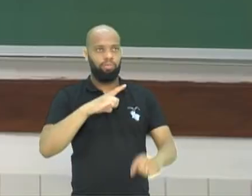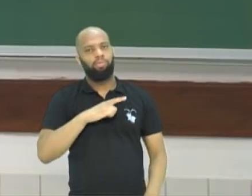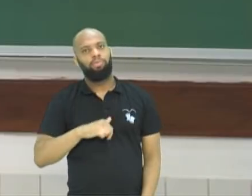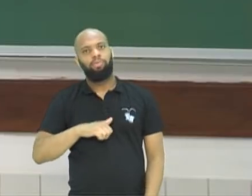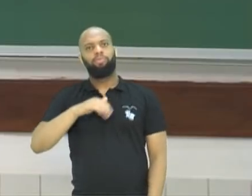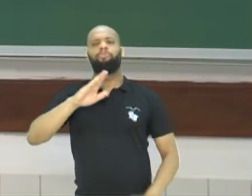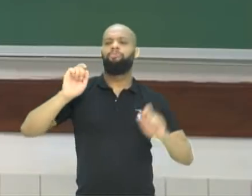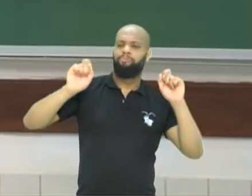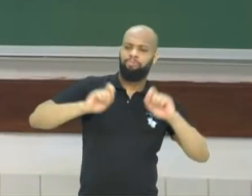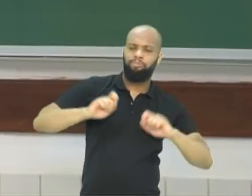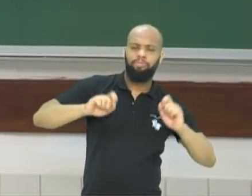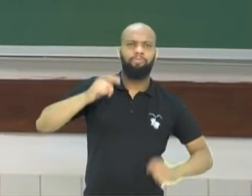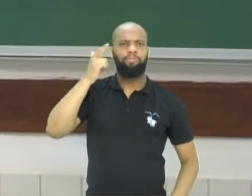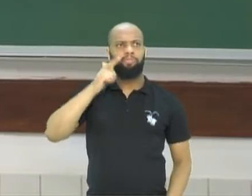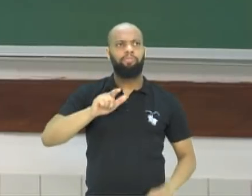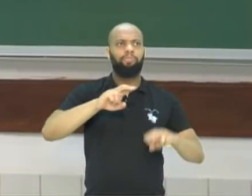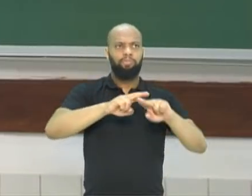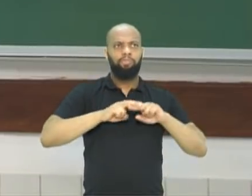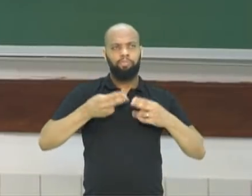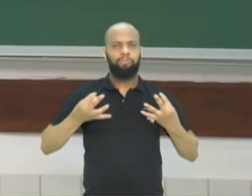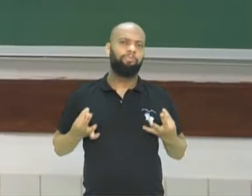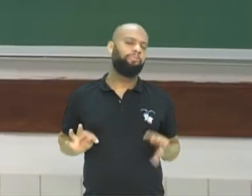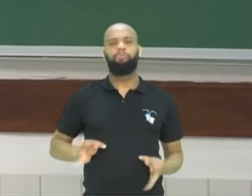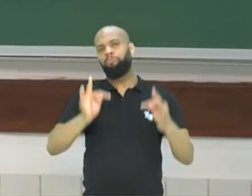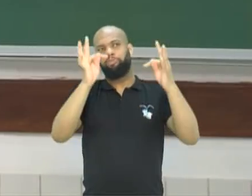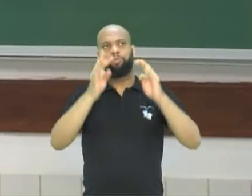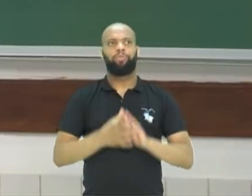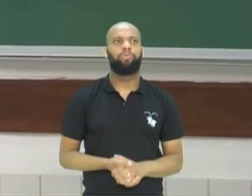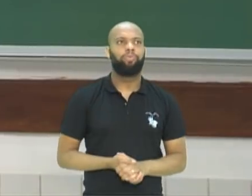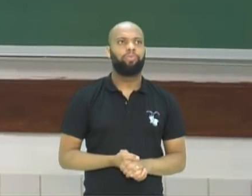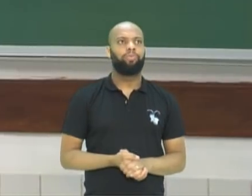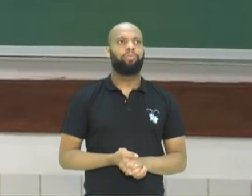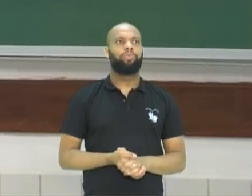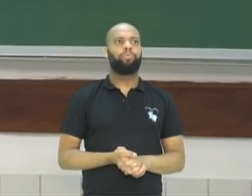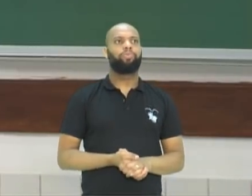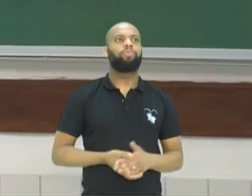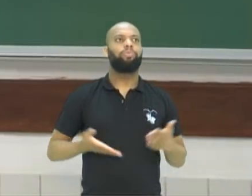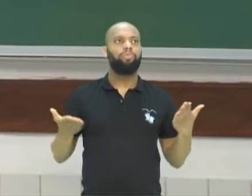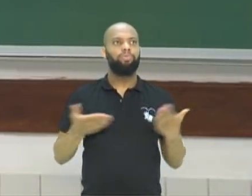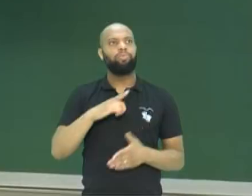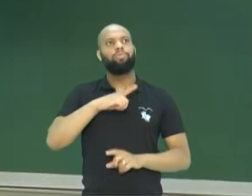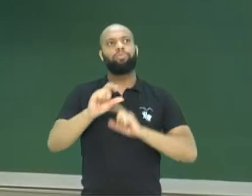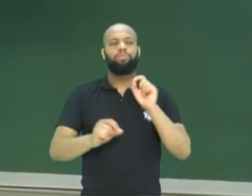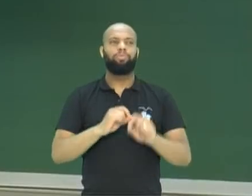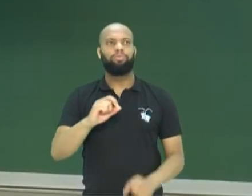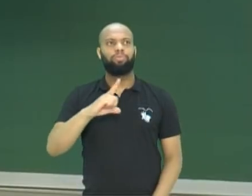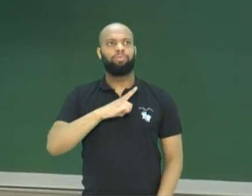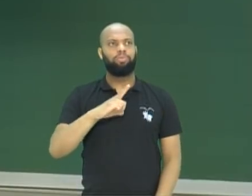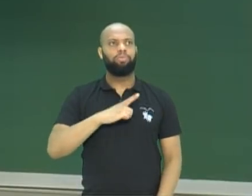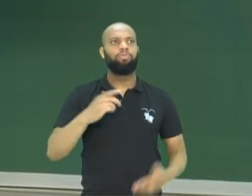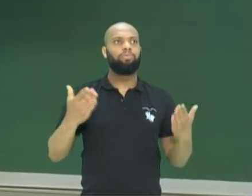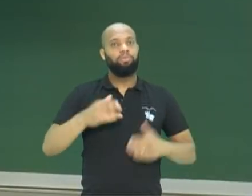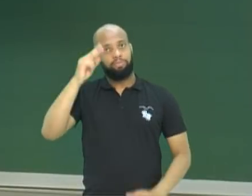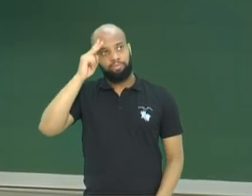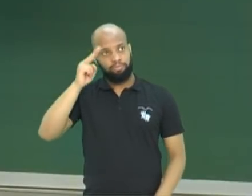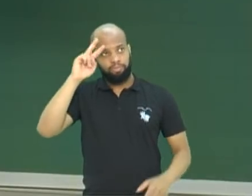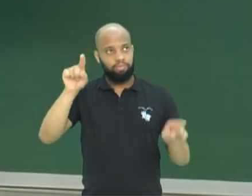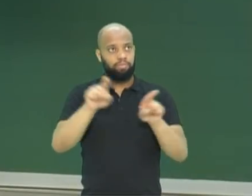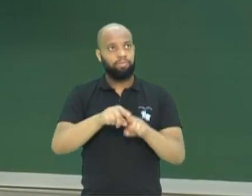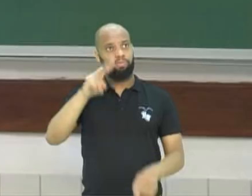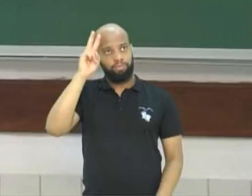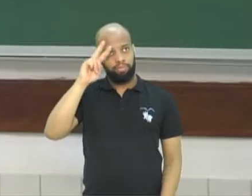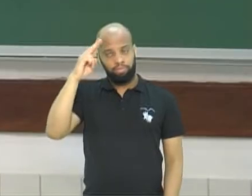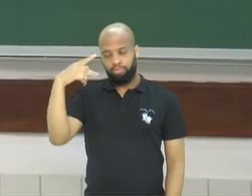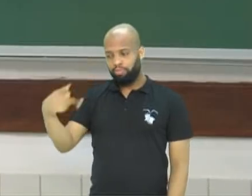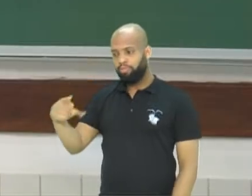mais possibilidades em função das tecnologias. Pessoal, aqui eu tenho vou relembrar um pouquinho da história do